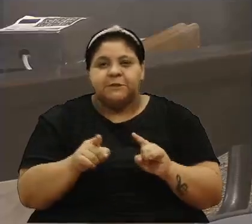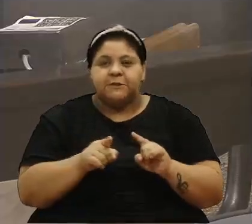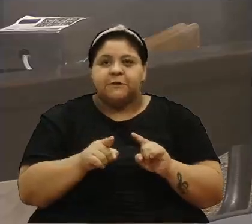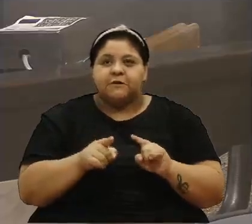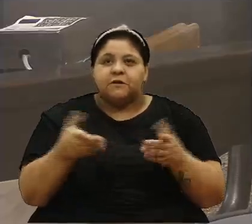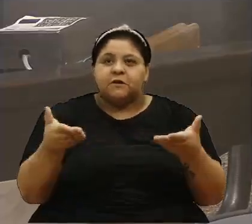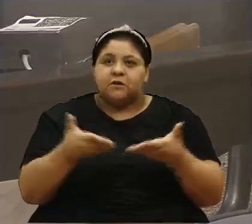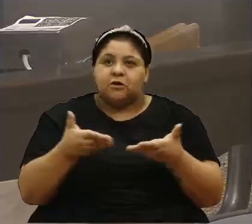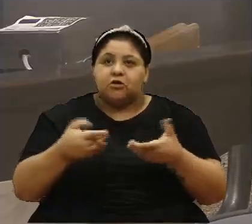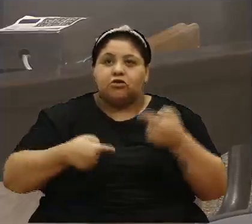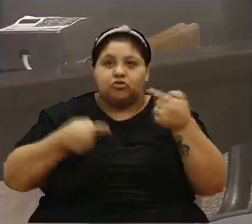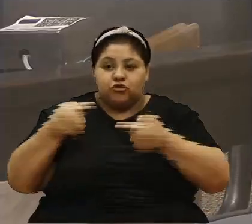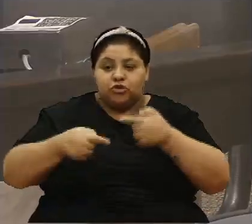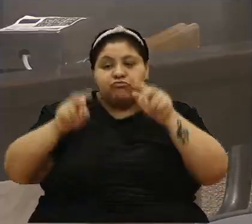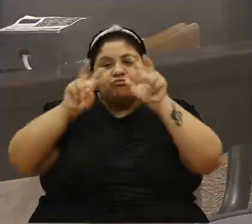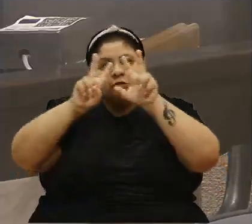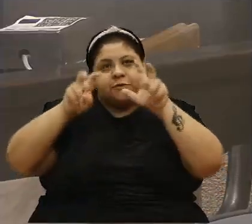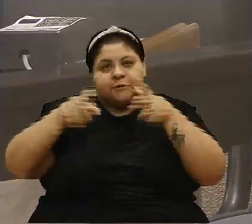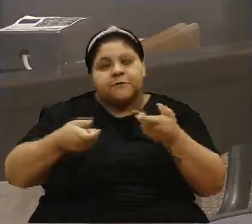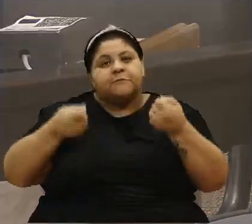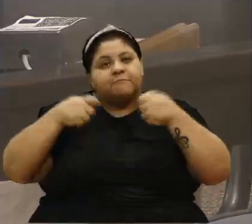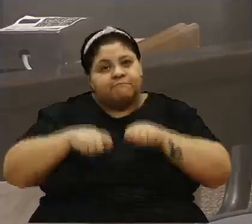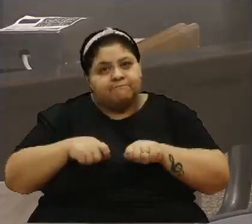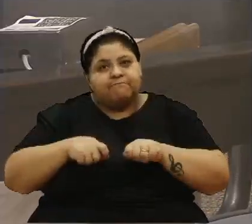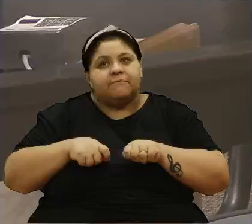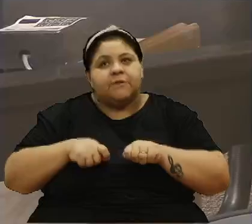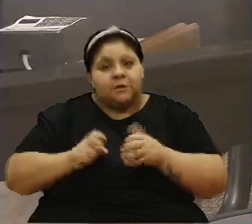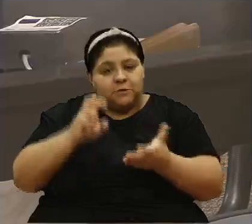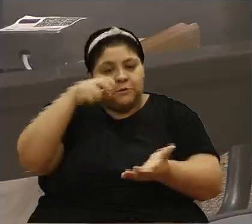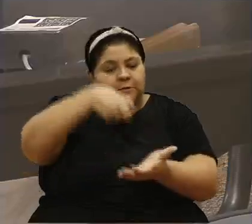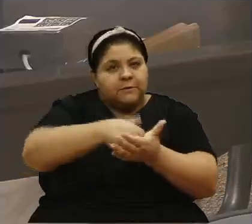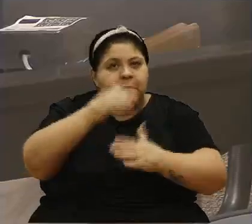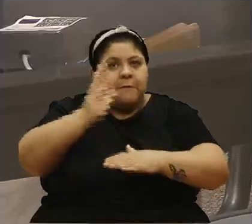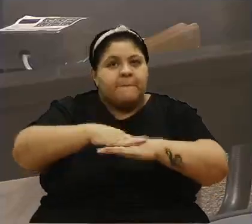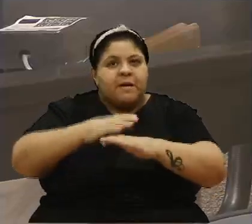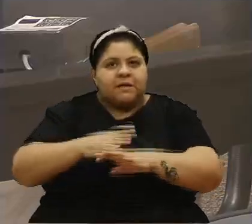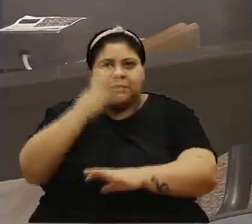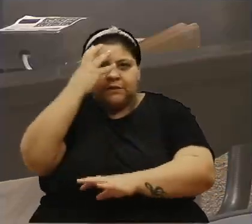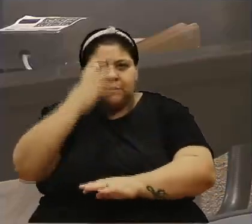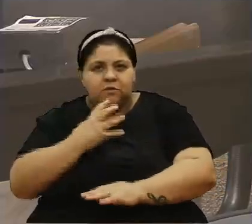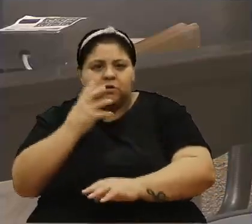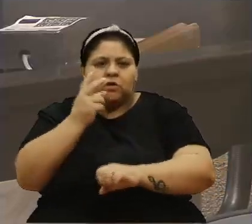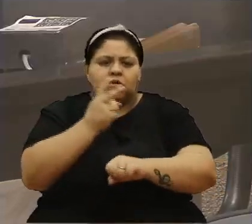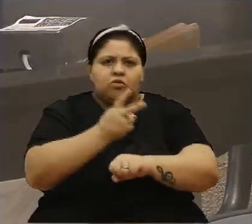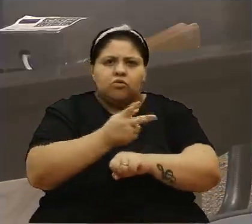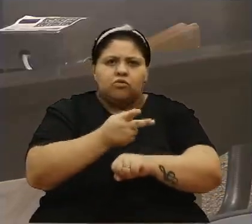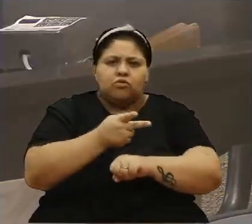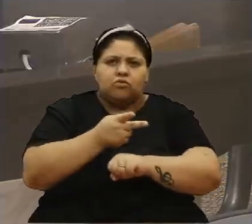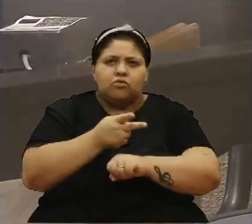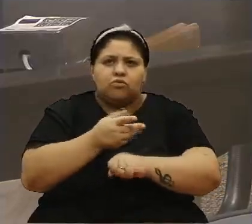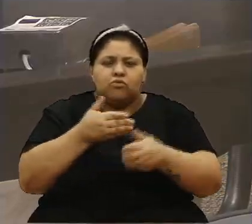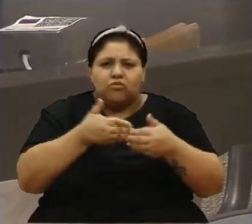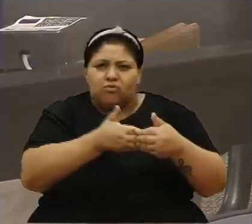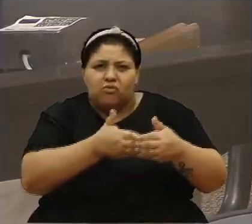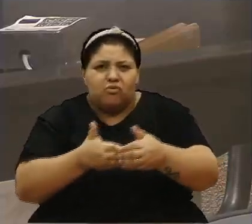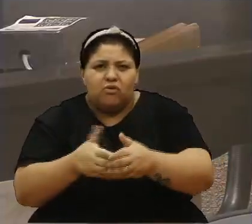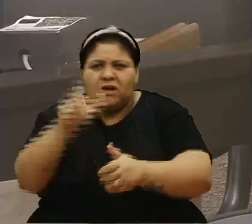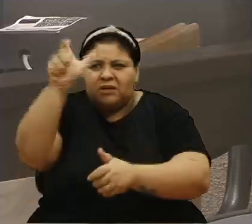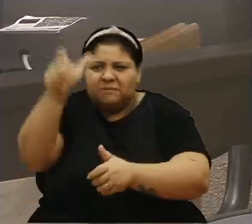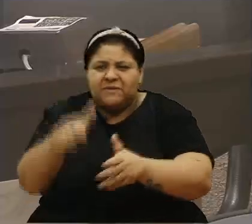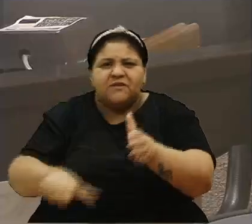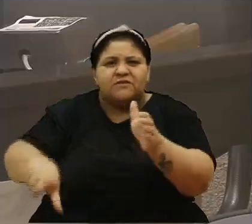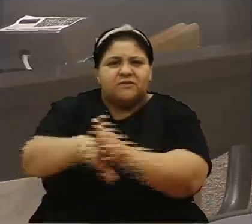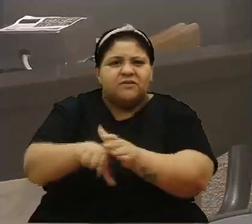fica aqui debatendo sobre o assunto. Precisamos sim de uma punição mais severa, de um monitoramento aos agressores, um ambiente mais seguro e